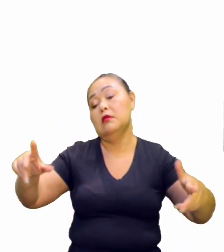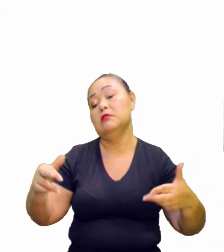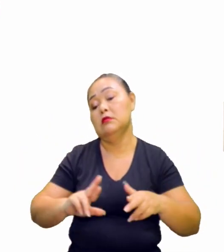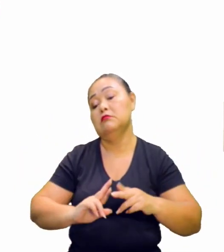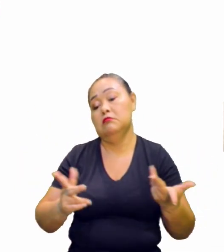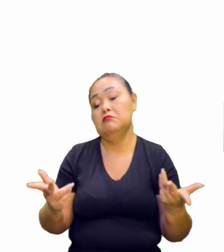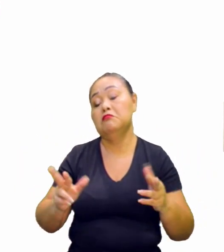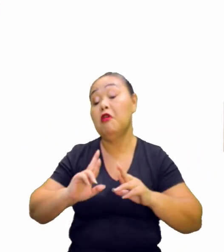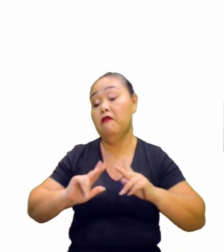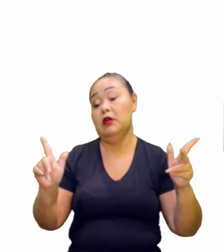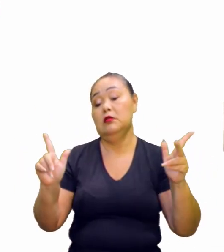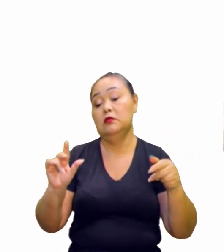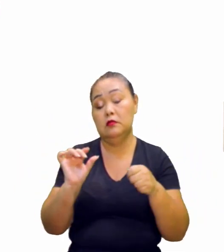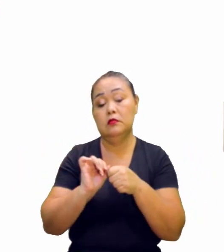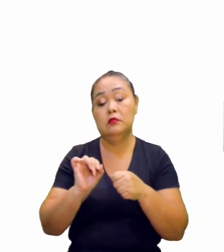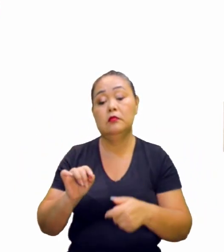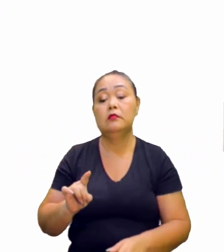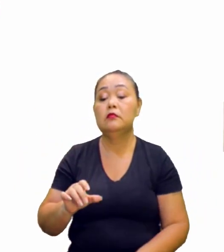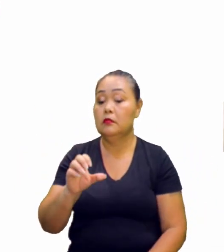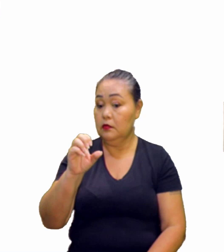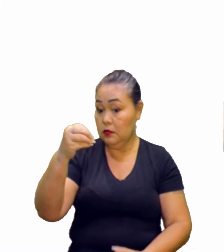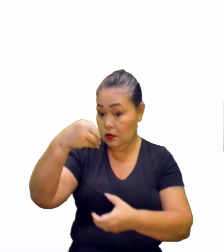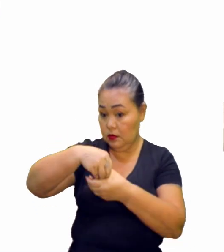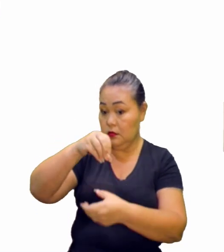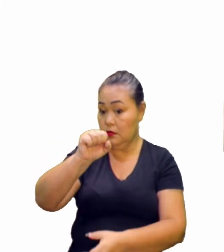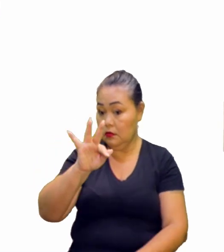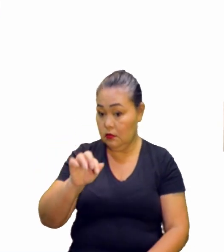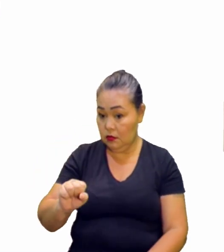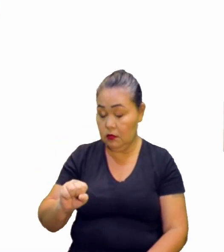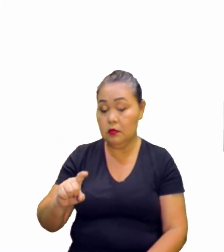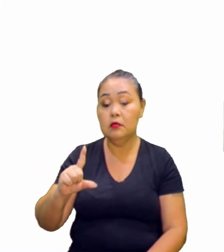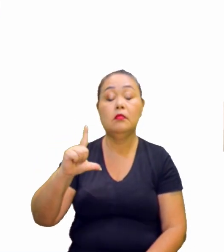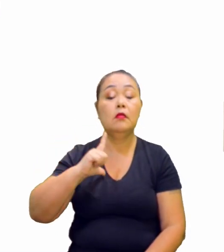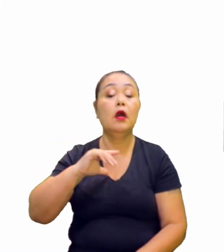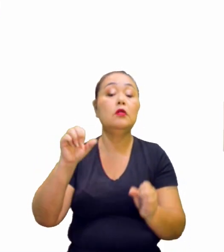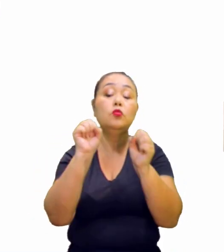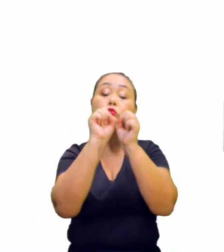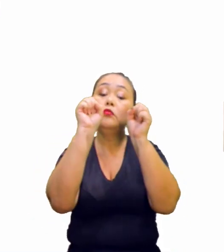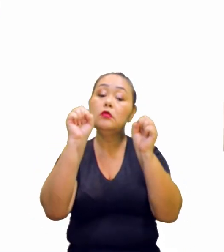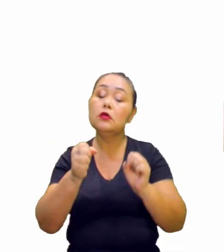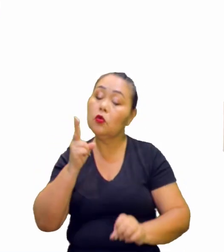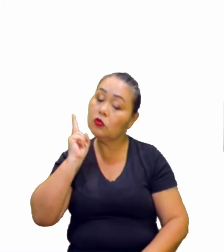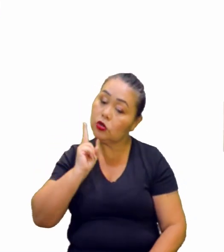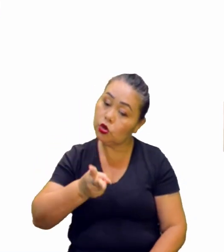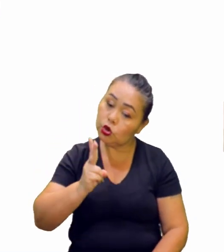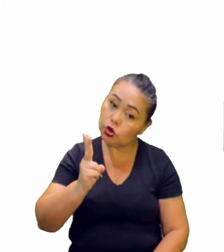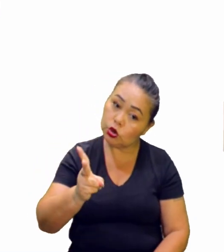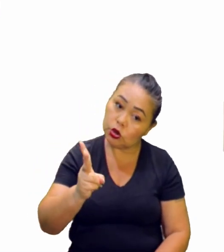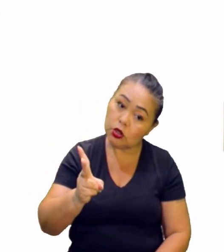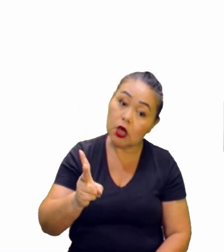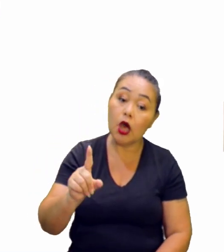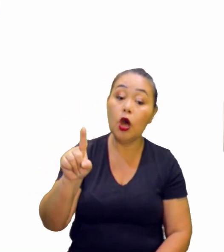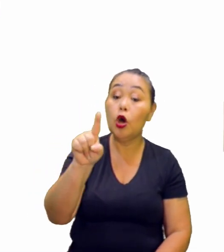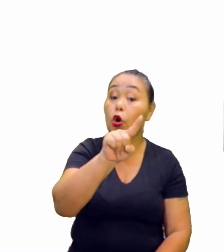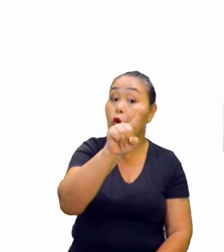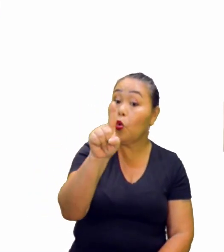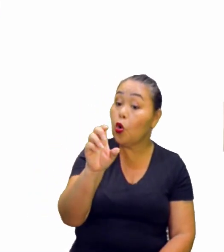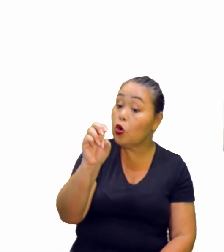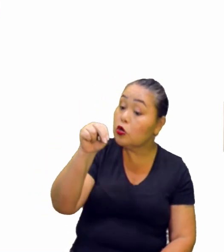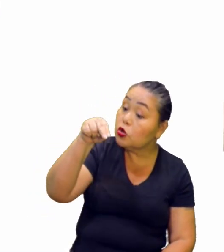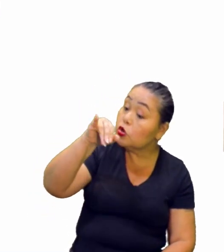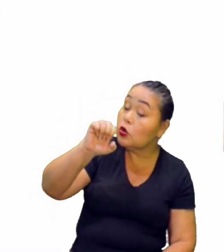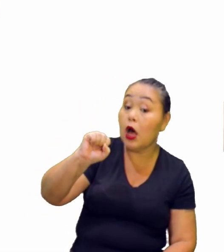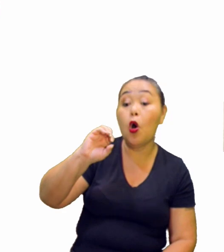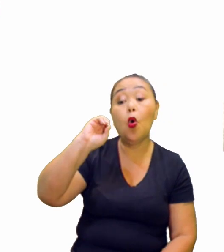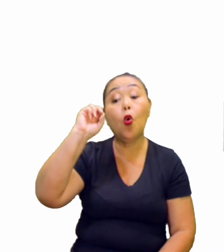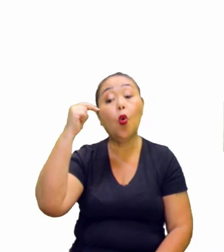ser ofertados aqui pelo meu SAF. Então, eu posso ter sistemas contínuos, zonais ou